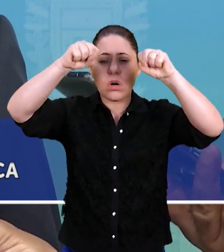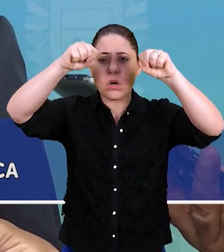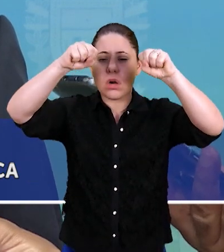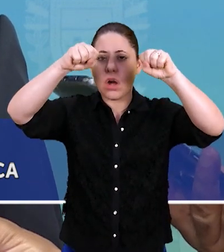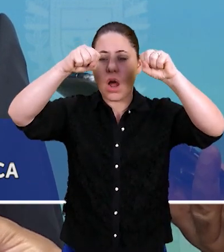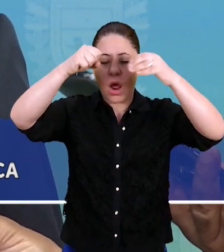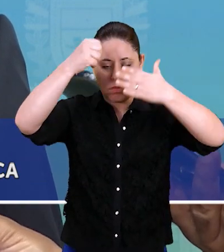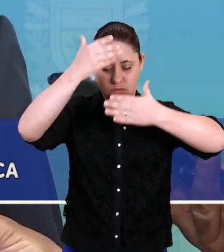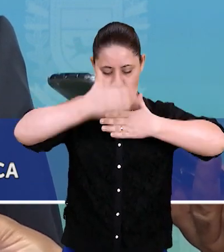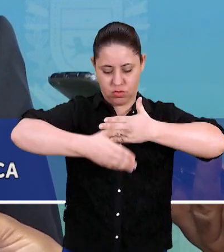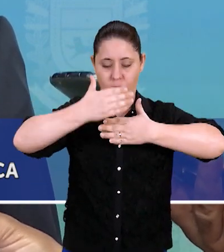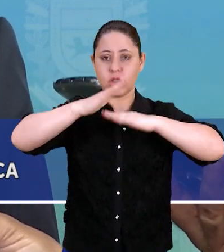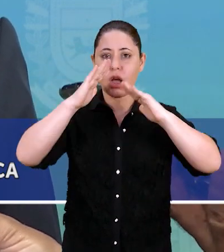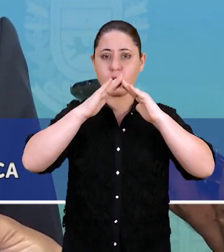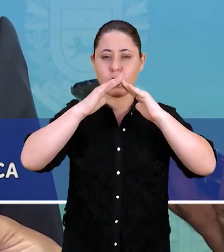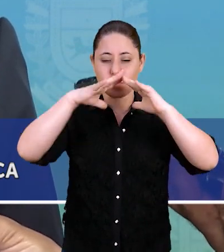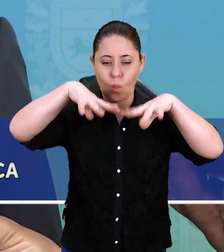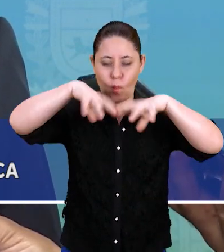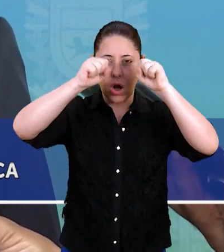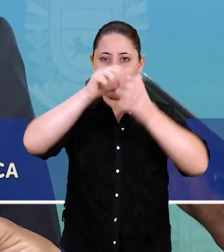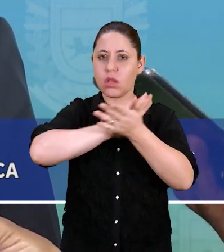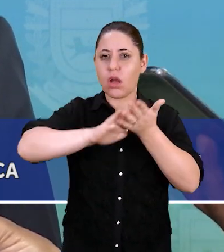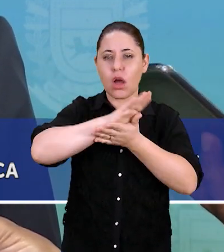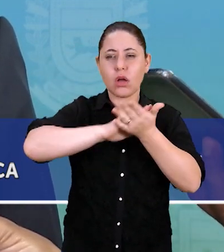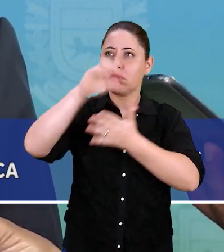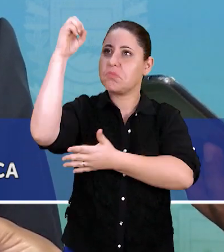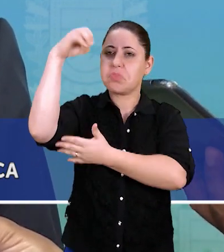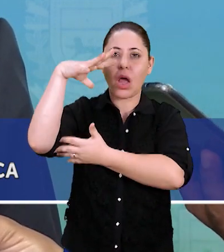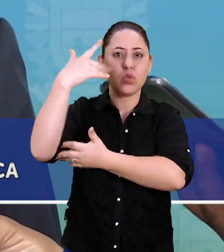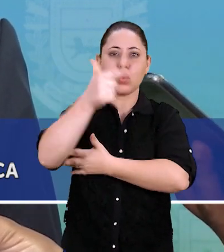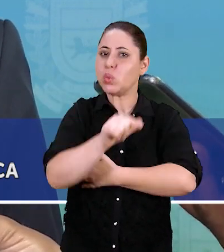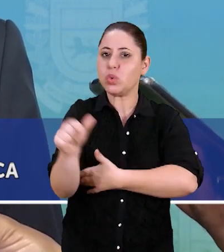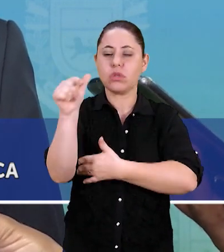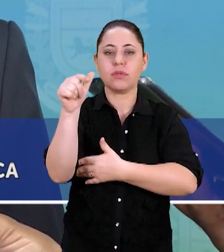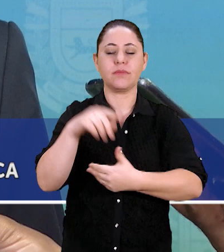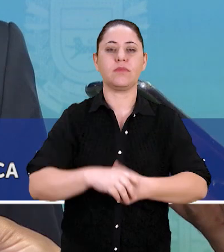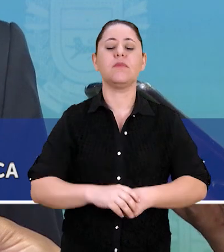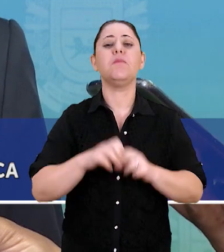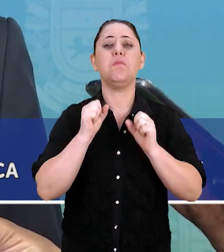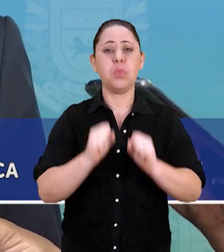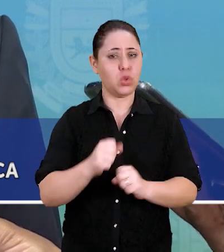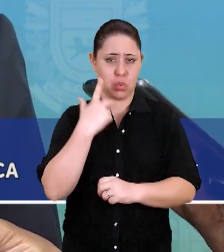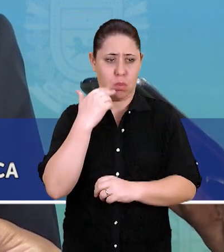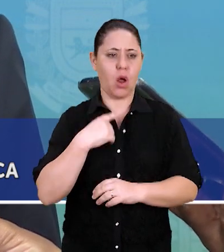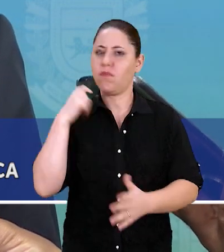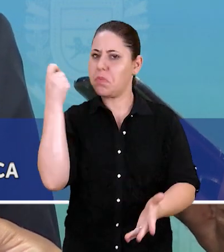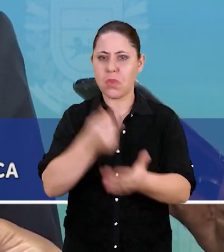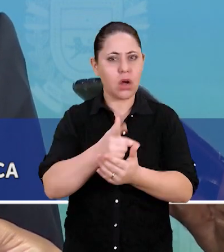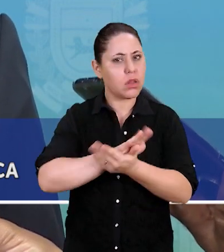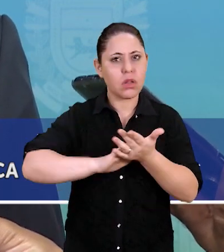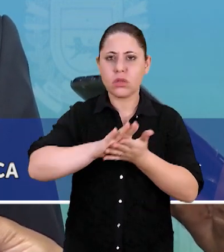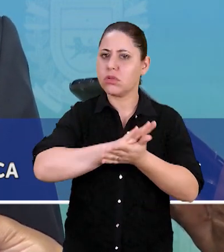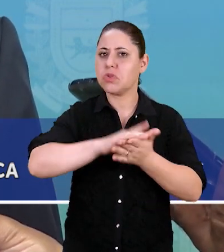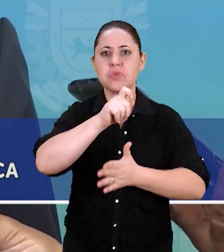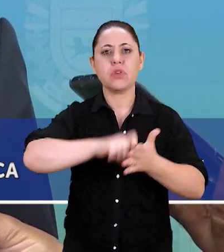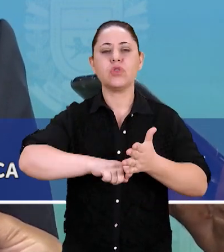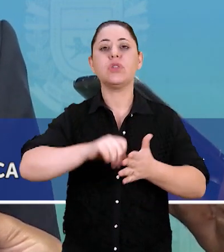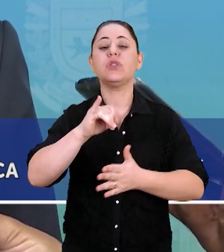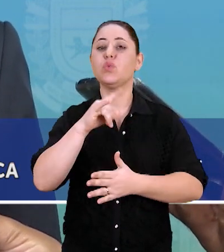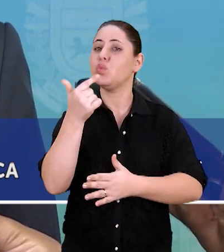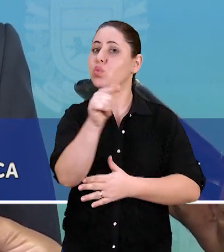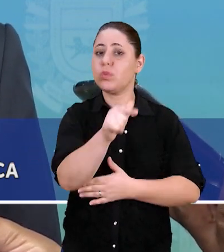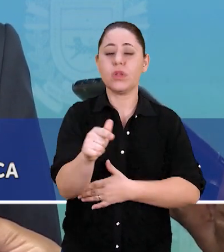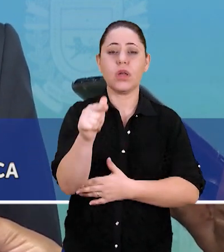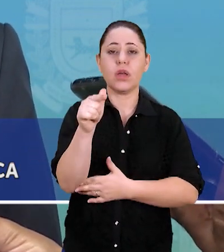sua rua, à frente da sua casa, às escuras, sem iluminação pública. Então ele poderia perfeitamente dizer, não, eu não vou